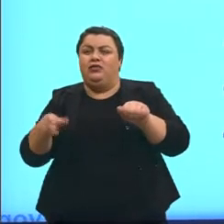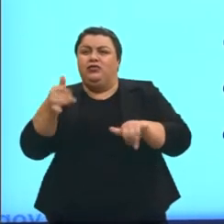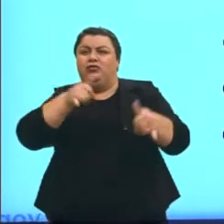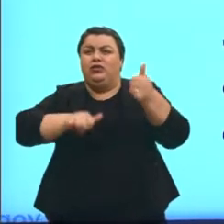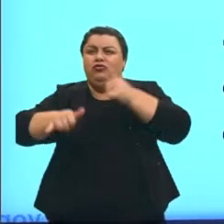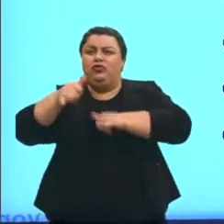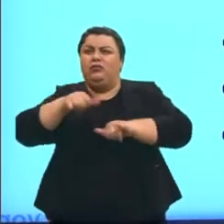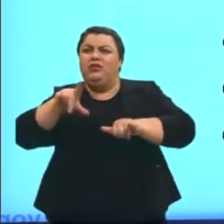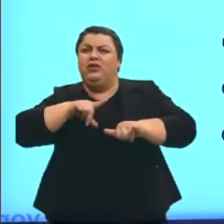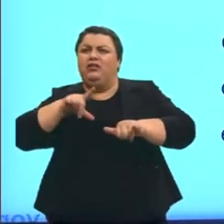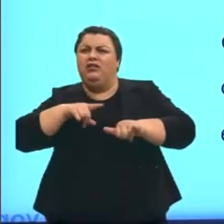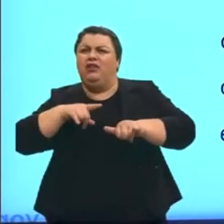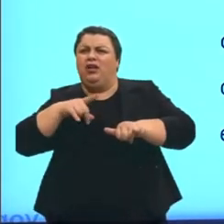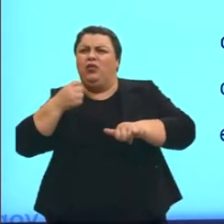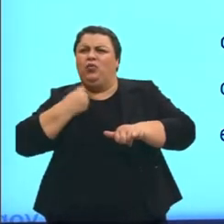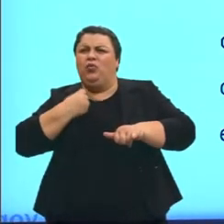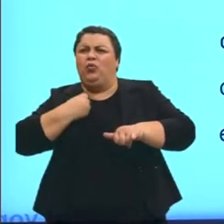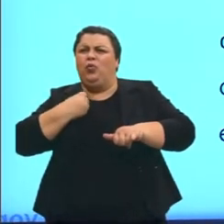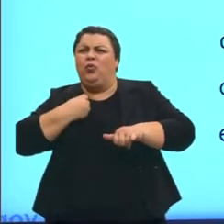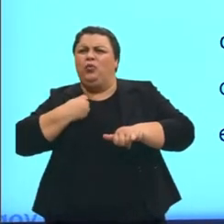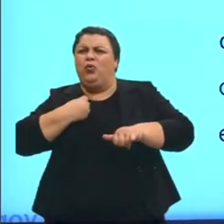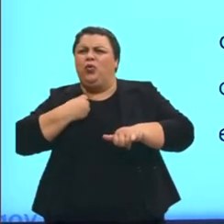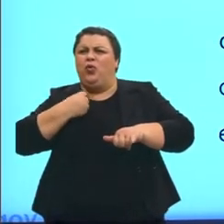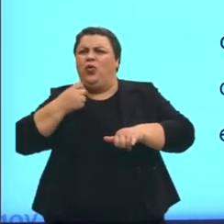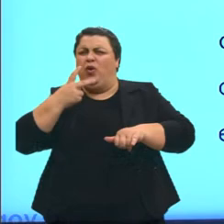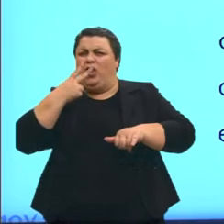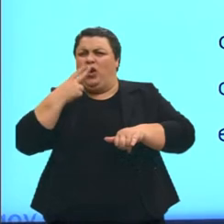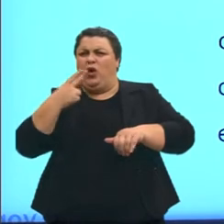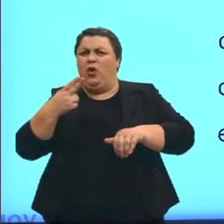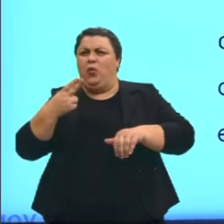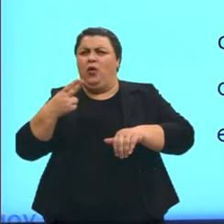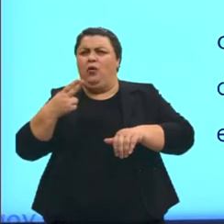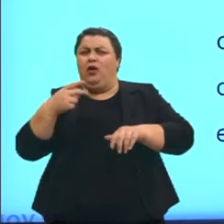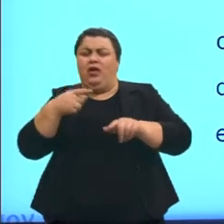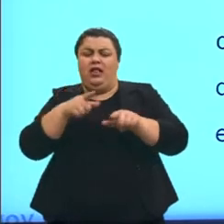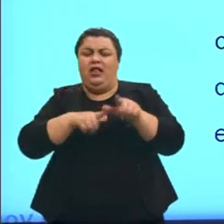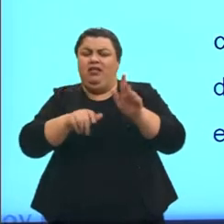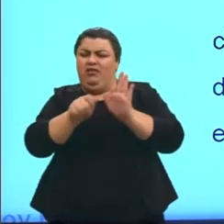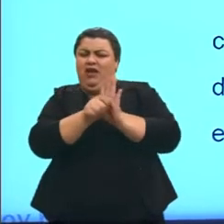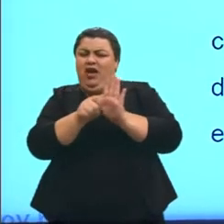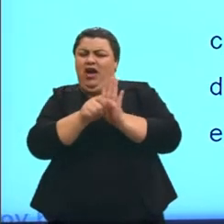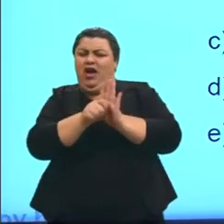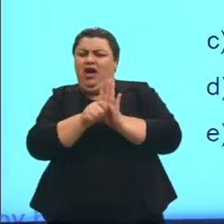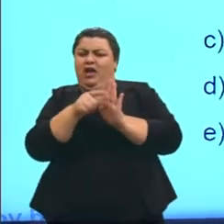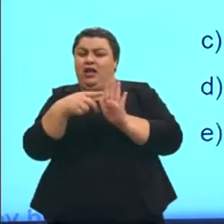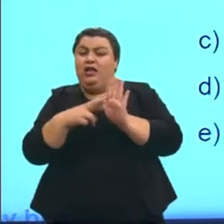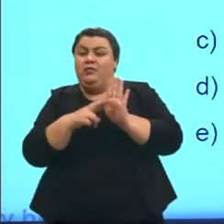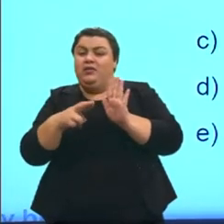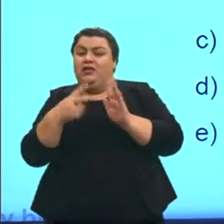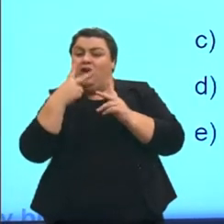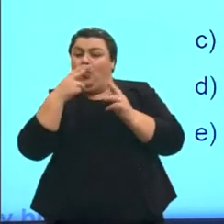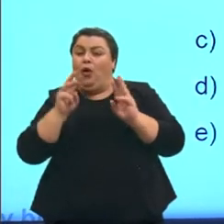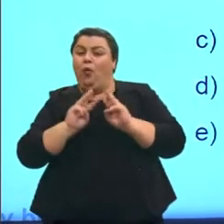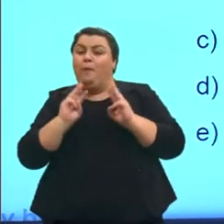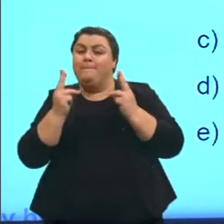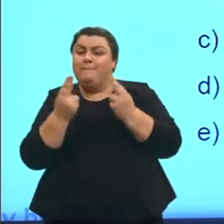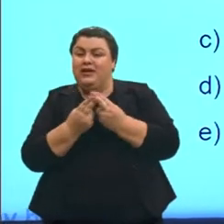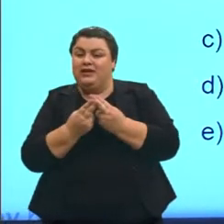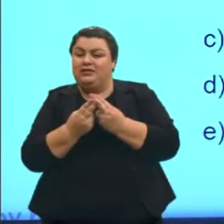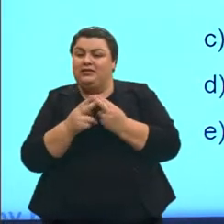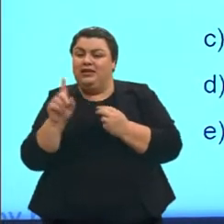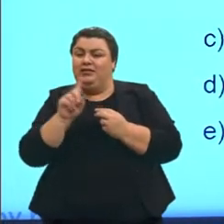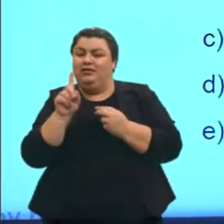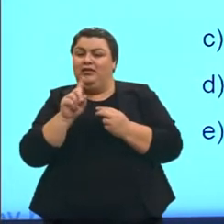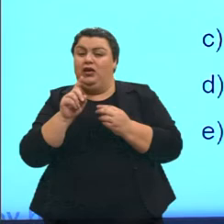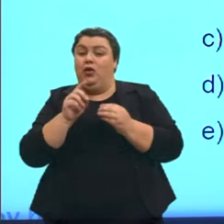número de prótons não isóbaro aquele que apresenta a letra A ele apresenta o mesmo número de massa e não de